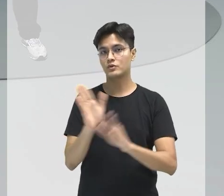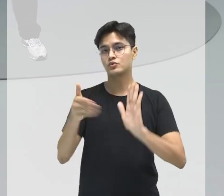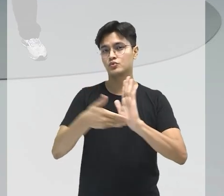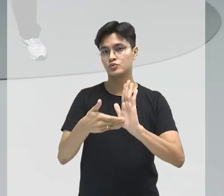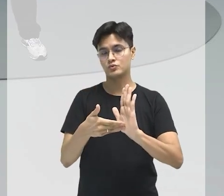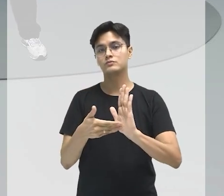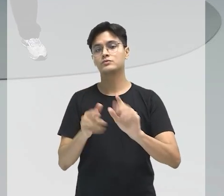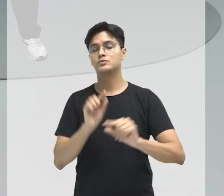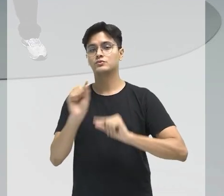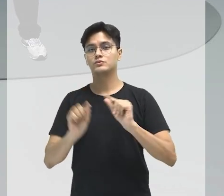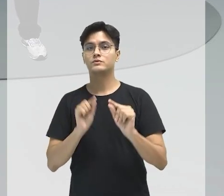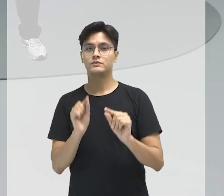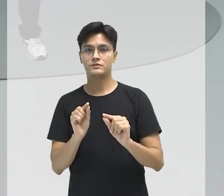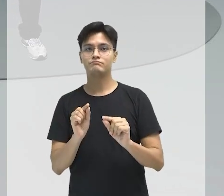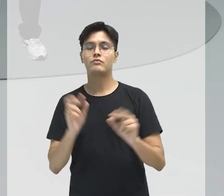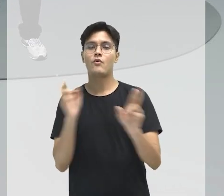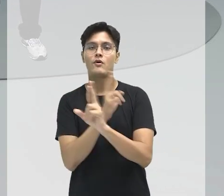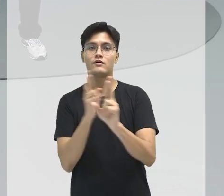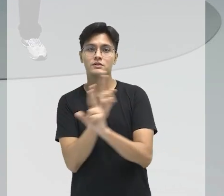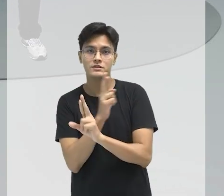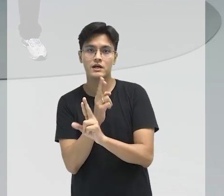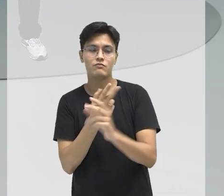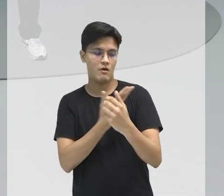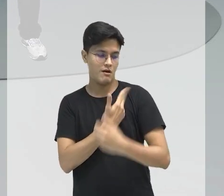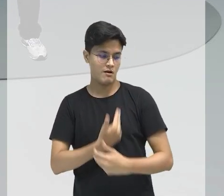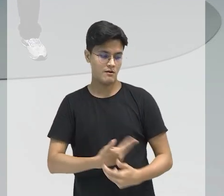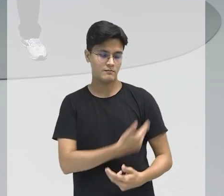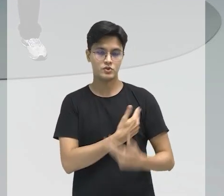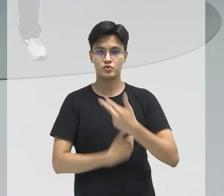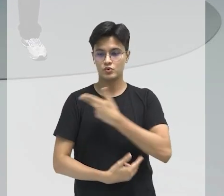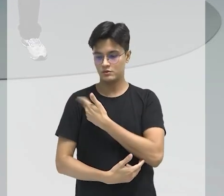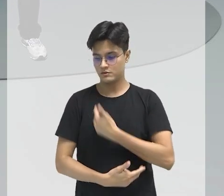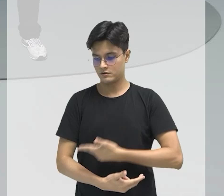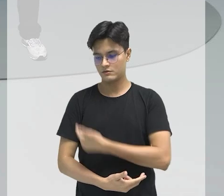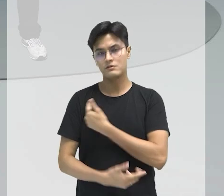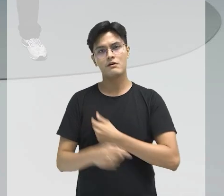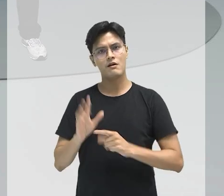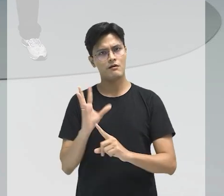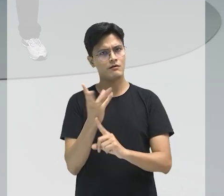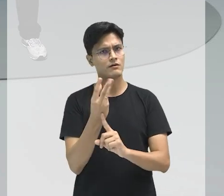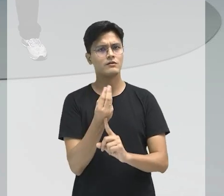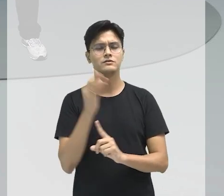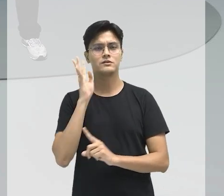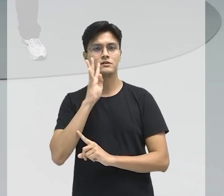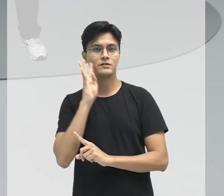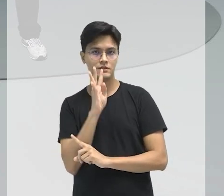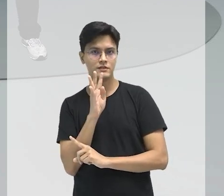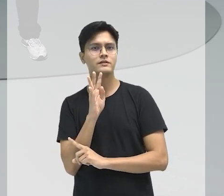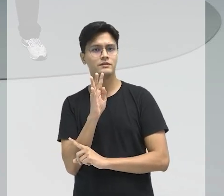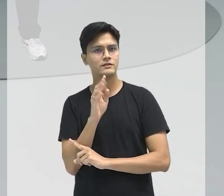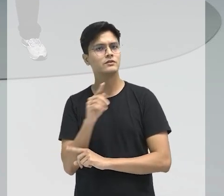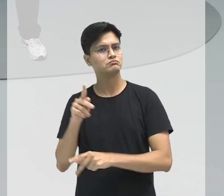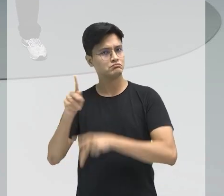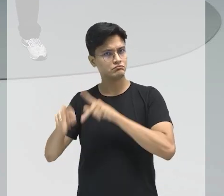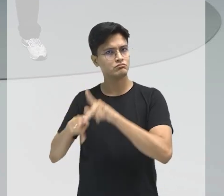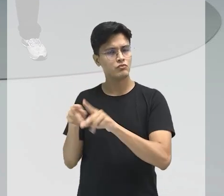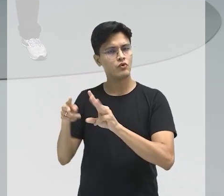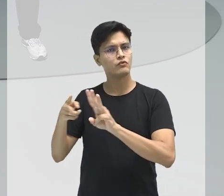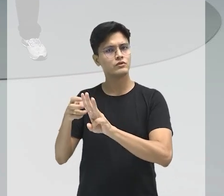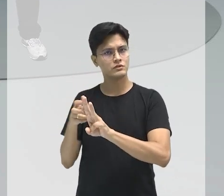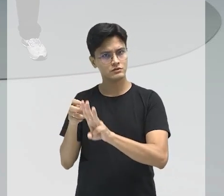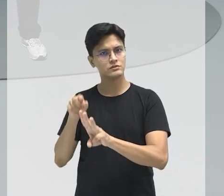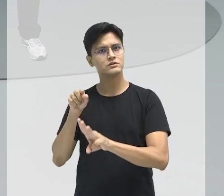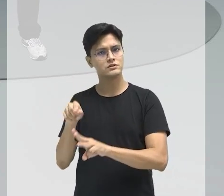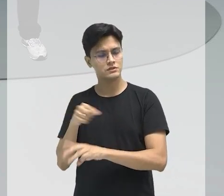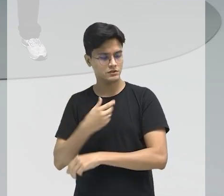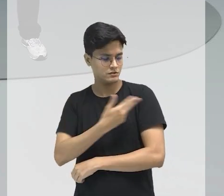do Uka-Uka, em relação à pintura, que é uma arte muito bacana que eles fazem aí,